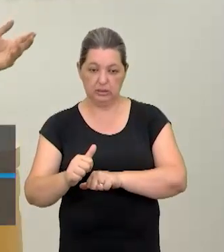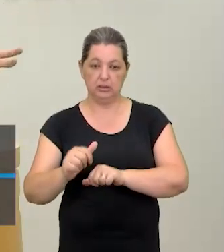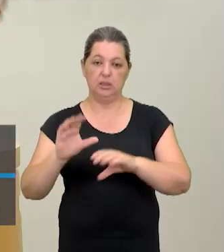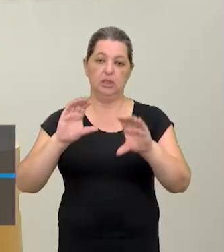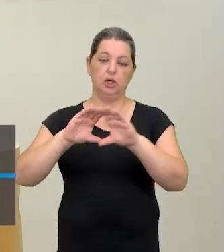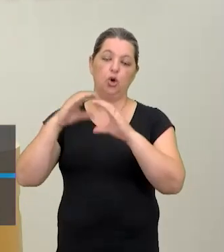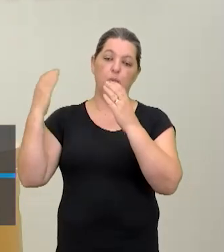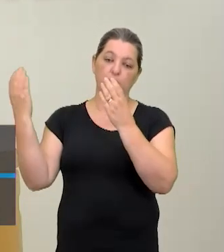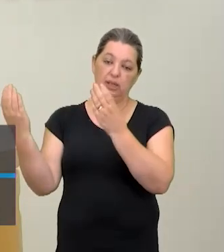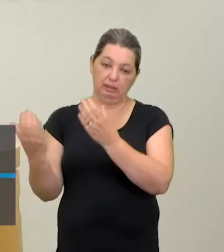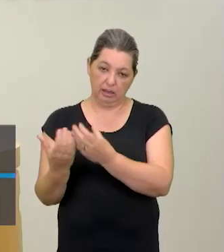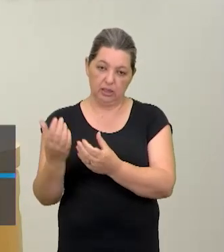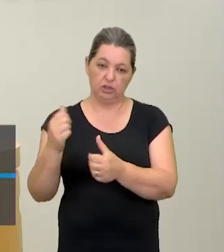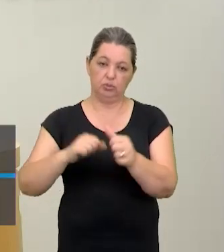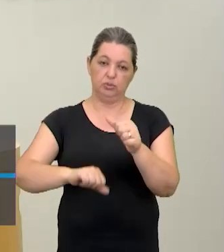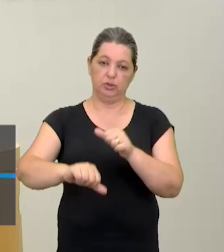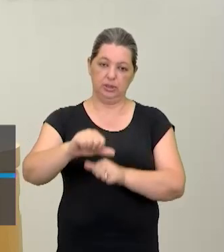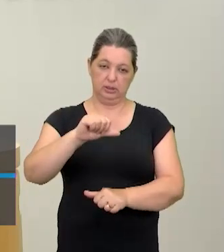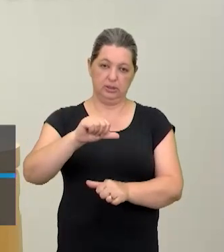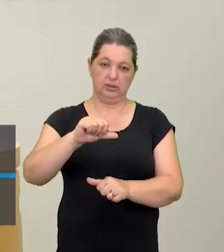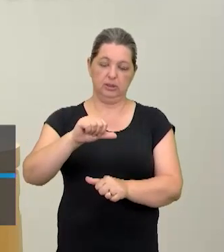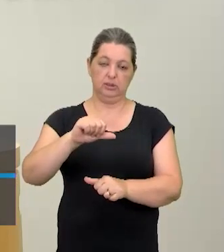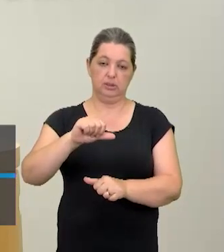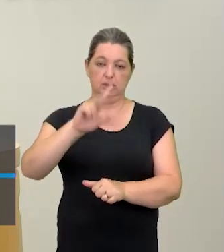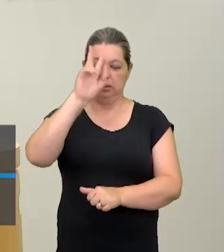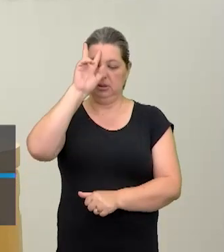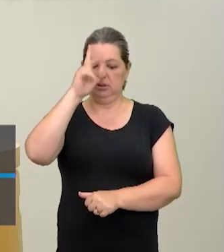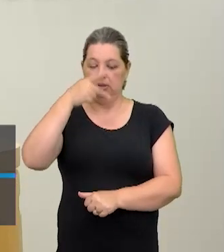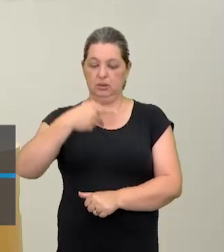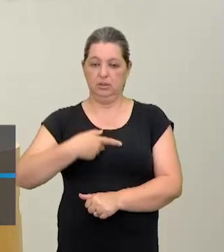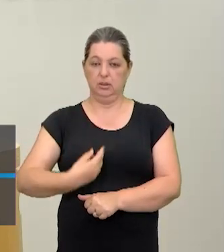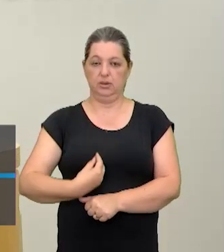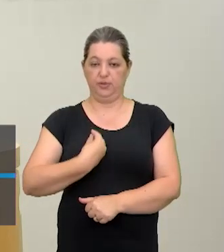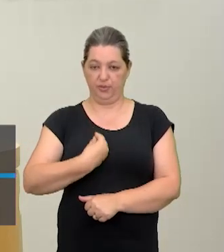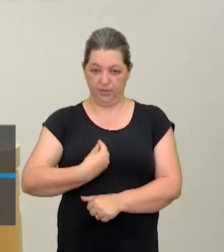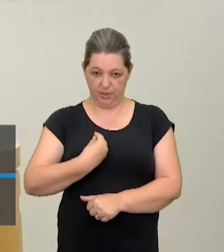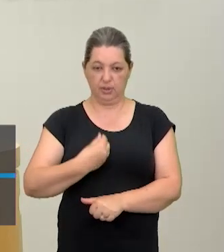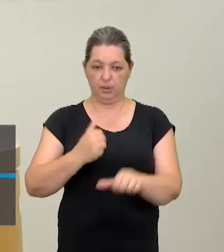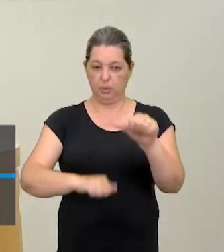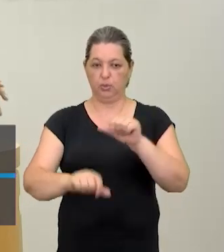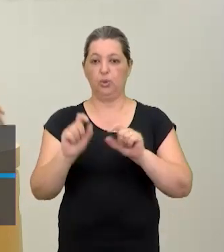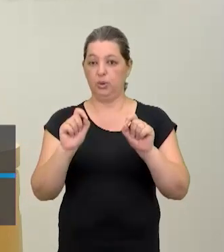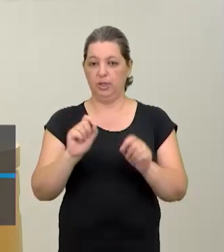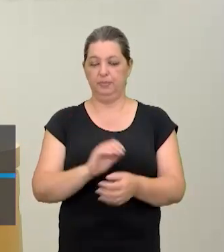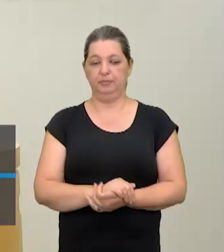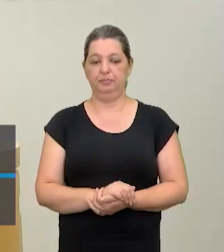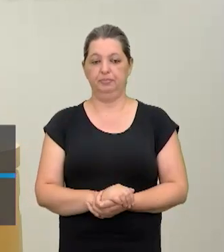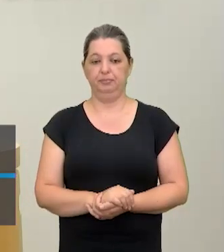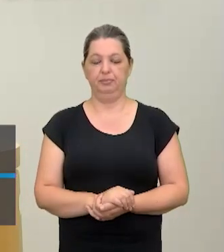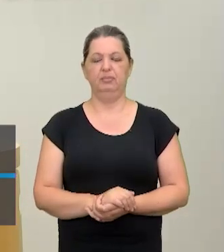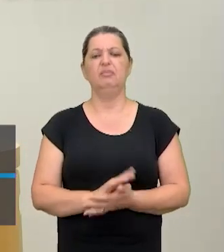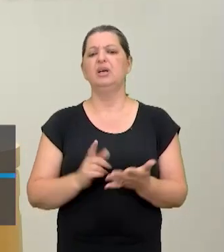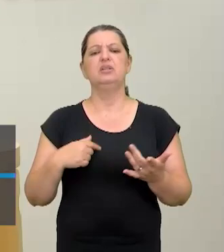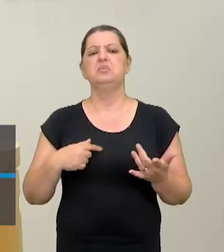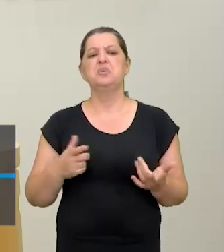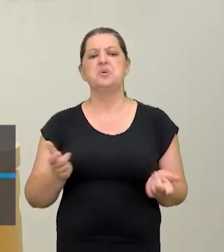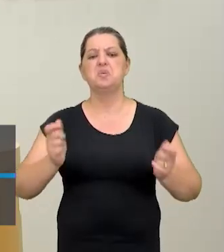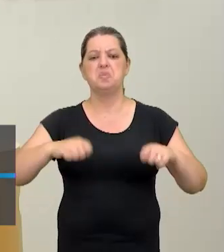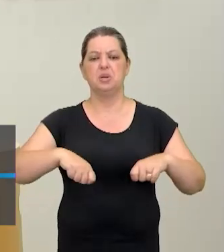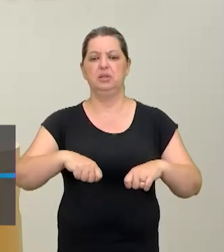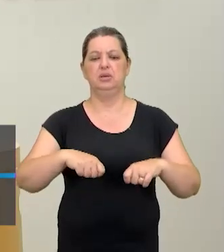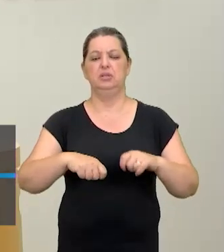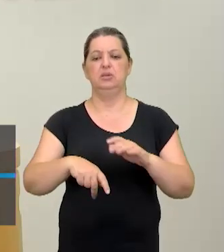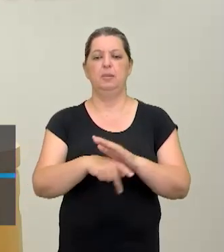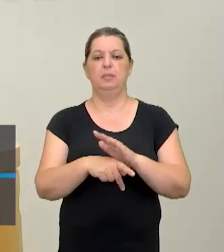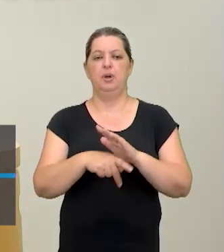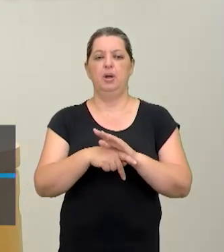nossa comunidade e as mudanças que atingiram especificamente nossa vida. Beleza. Mas qual competência socioemocional será